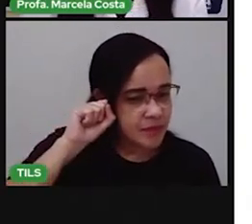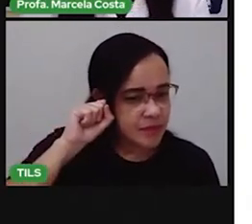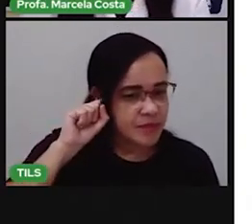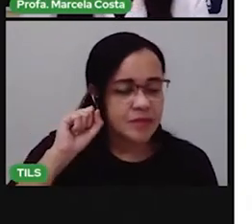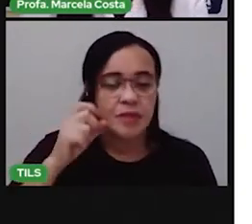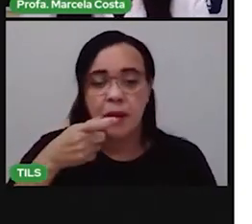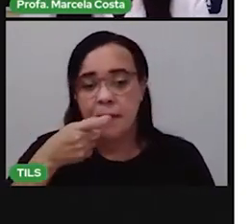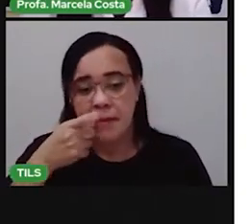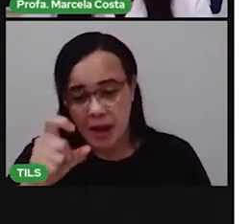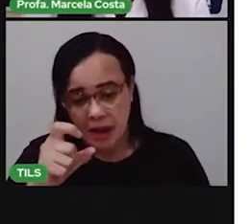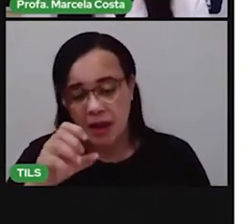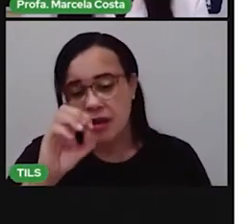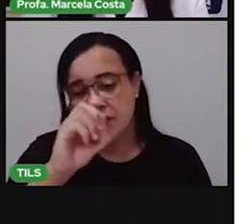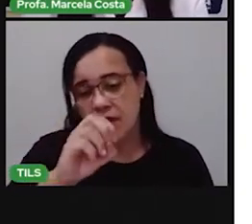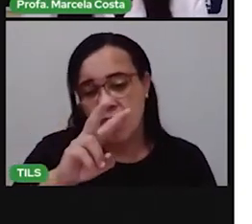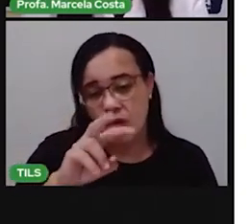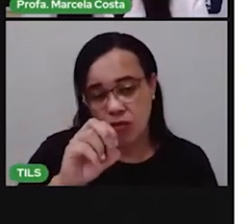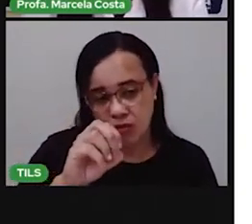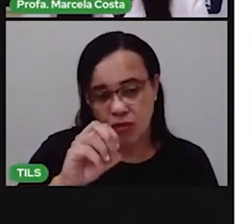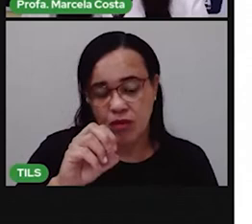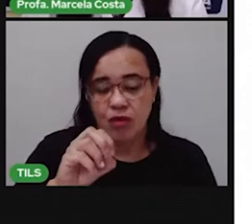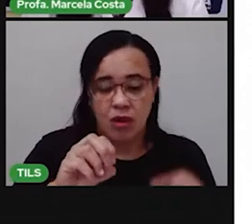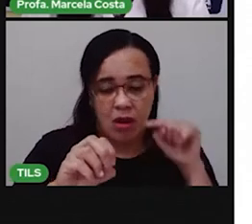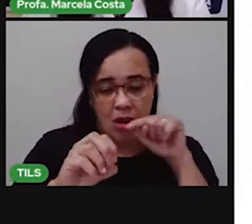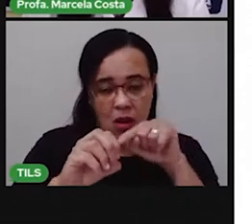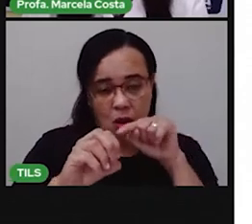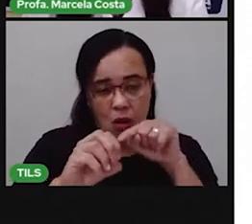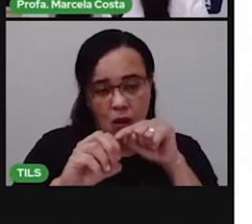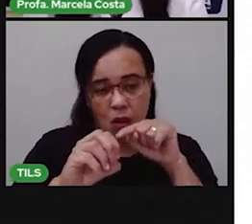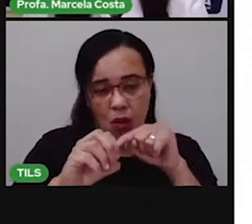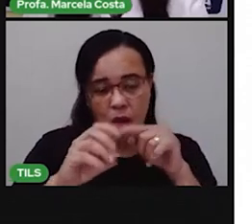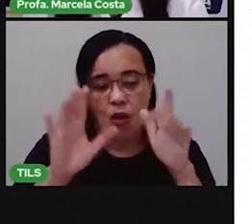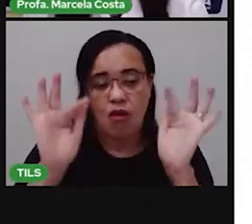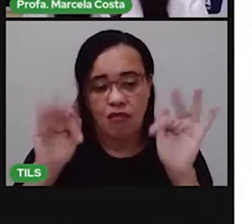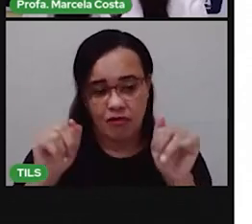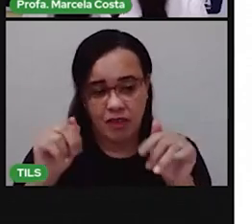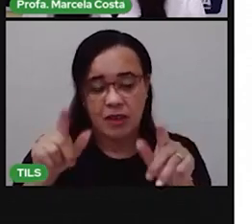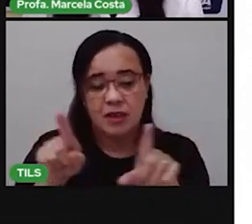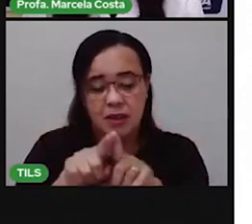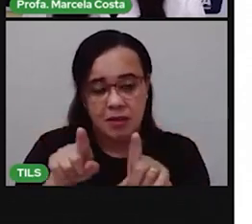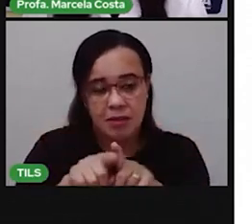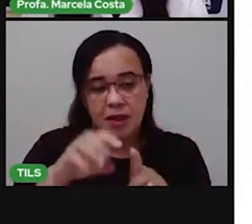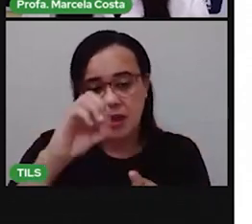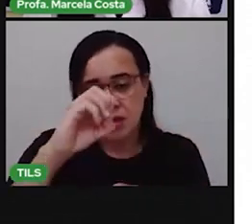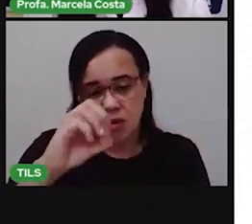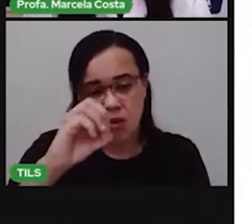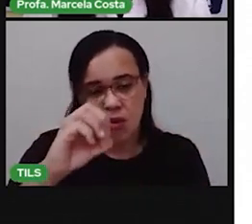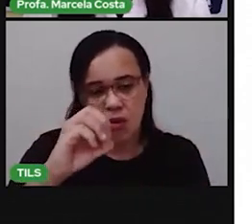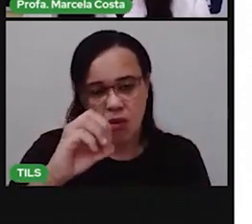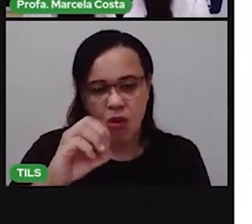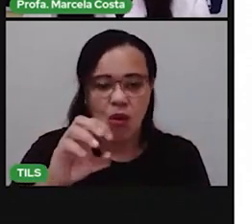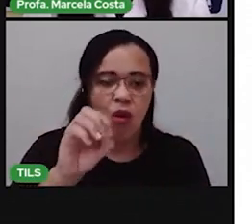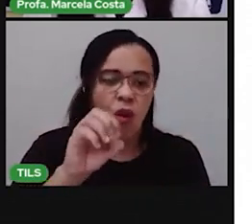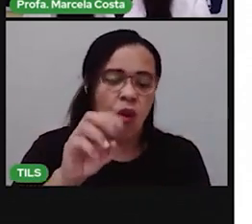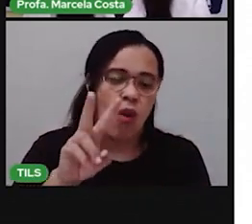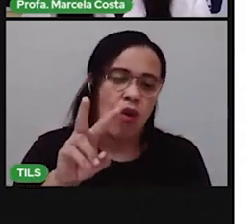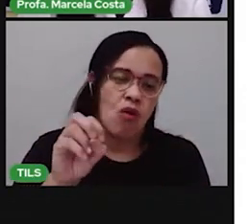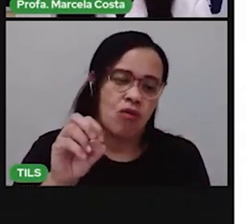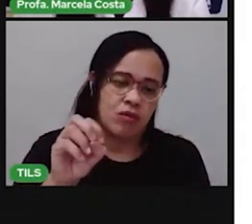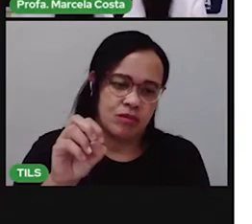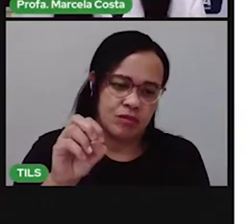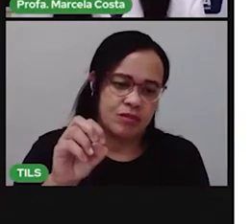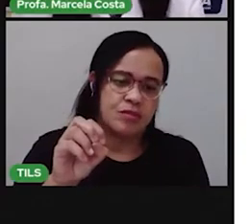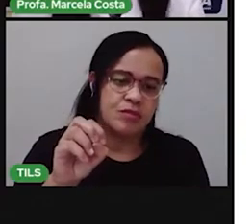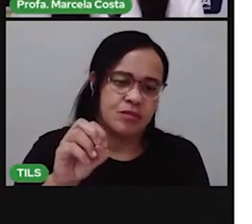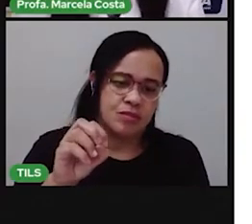na palavra ovo, tanto no início da palavra quanto no final. Olha só a escrita: